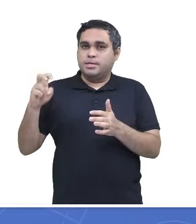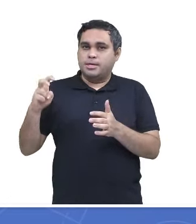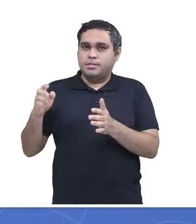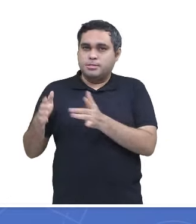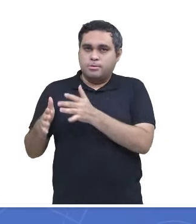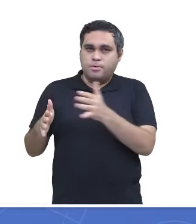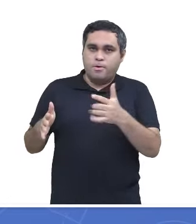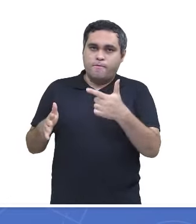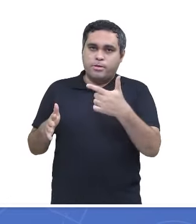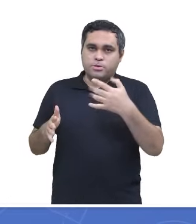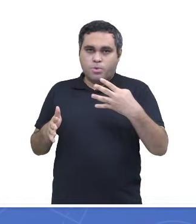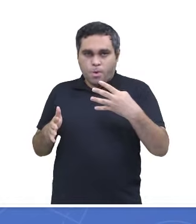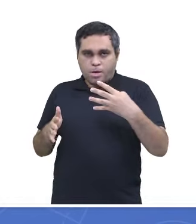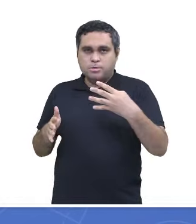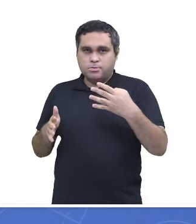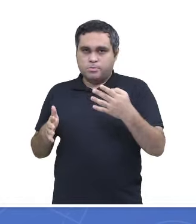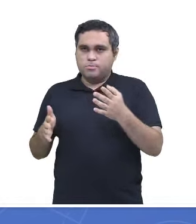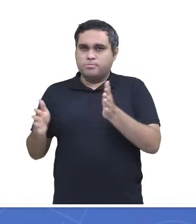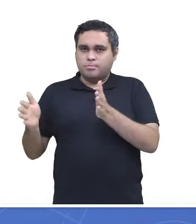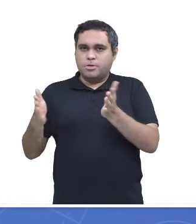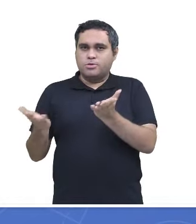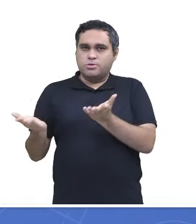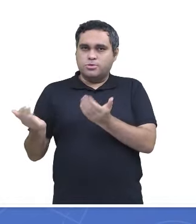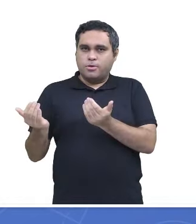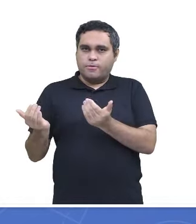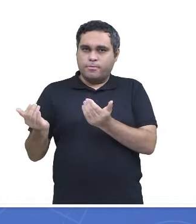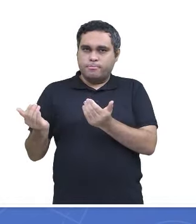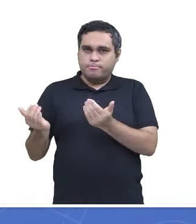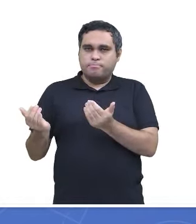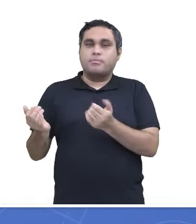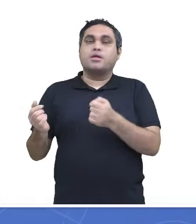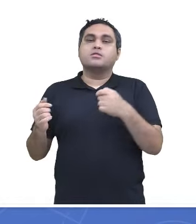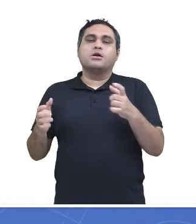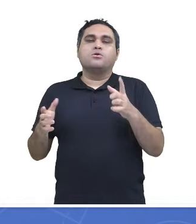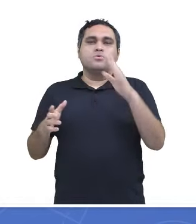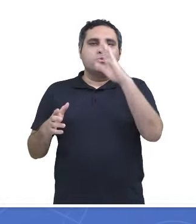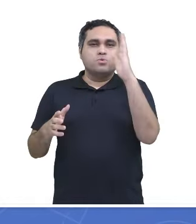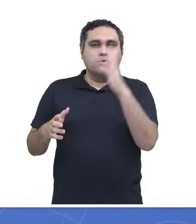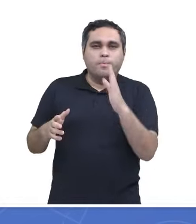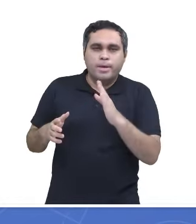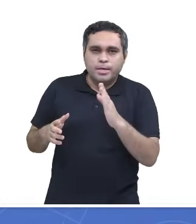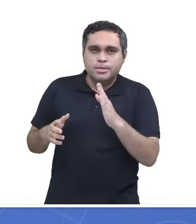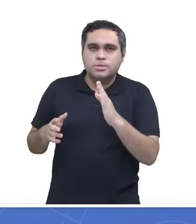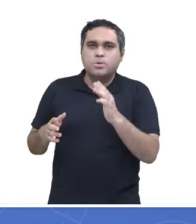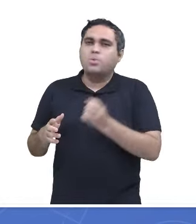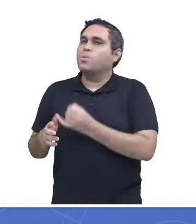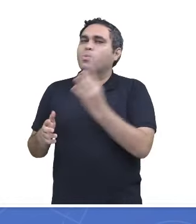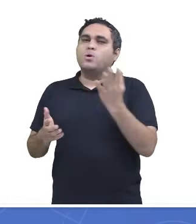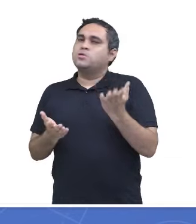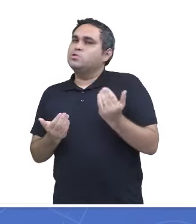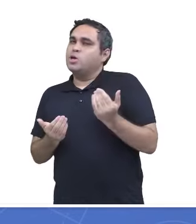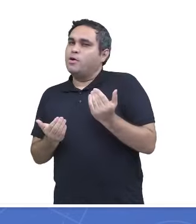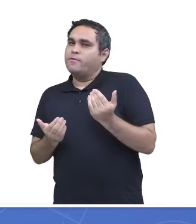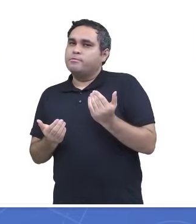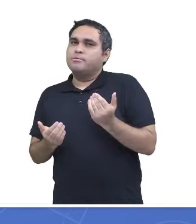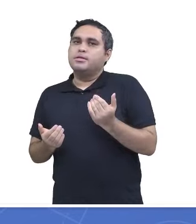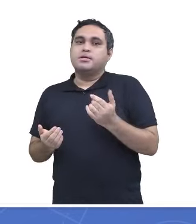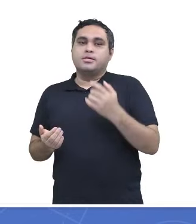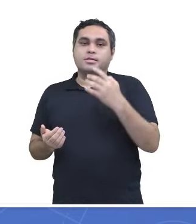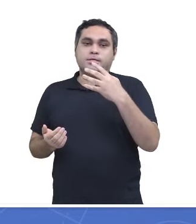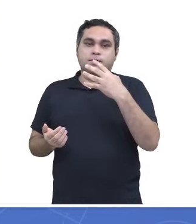de 2020, do IBGE, representam 34 milhões de brasileiros. Essa é a população